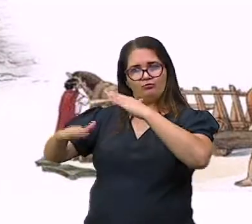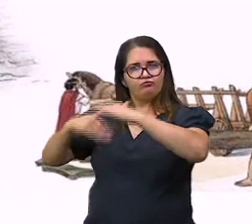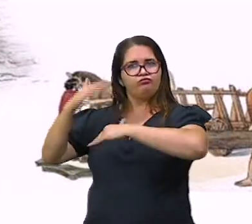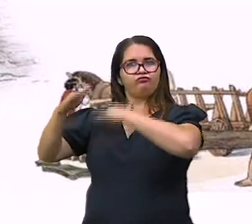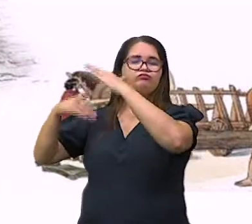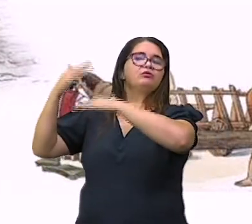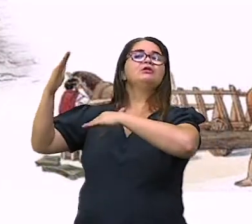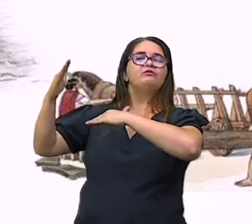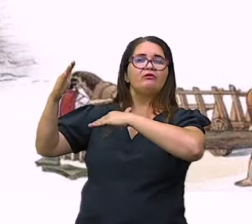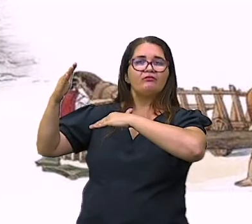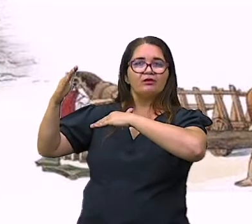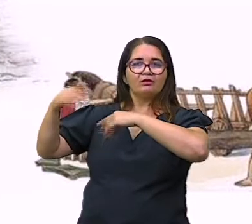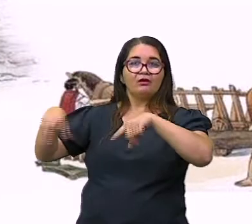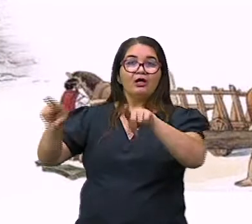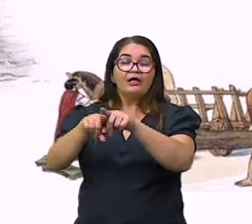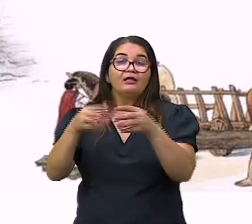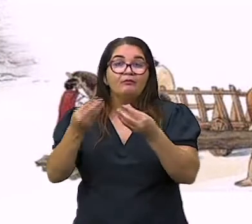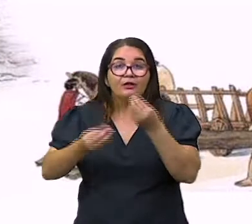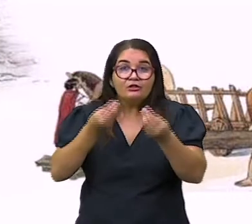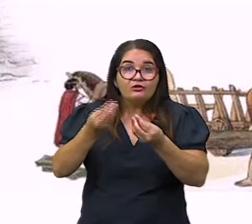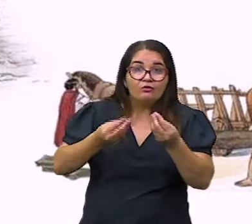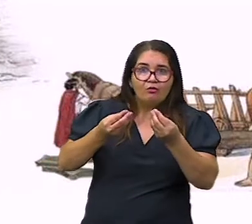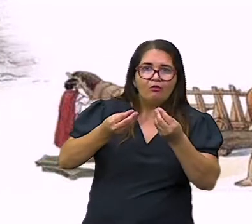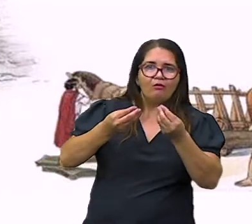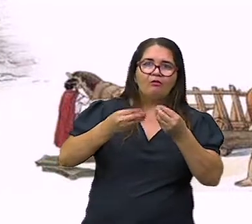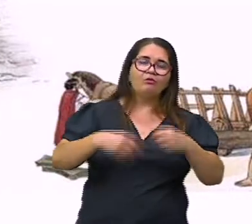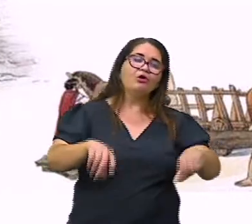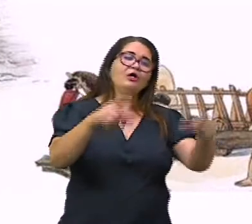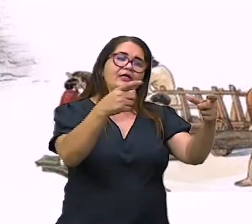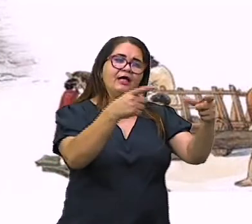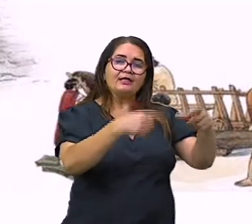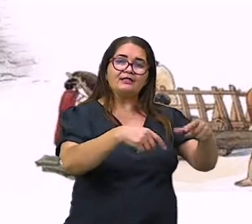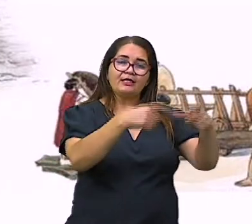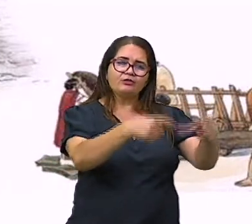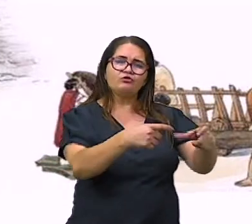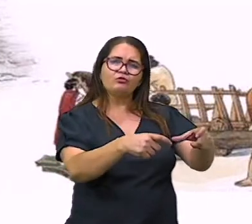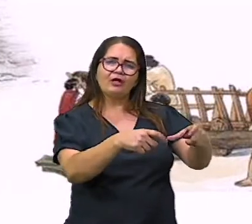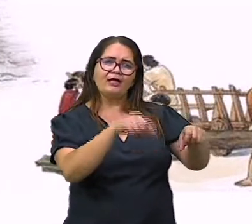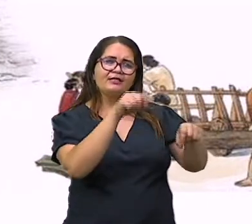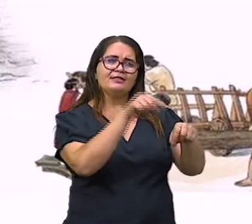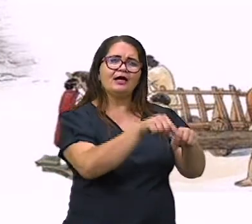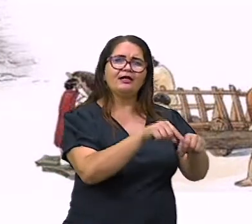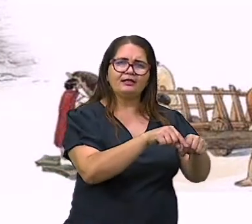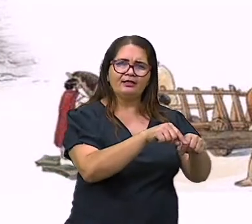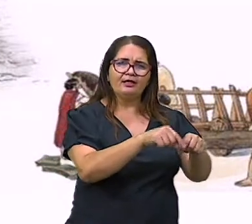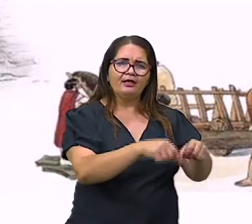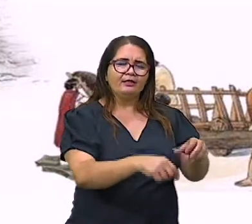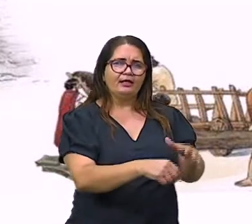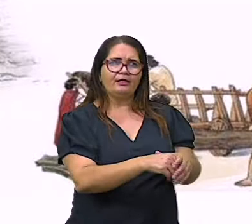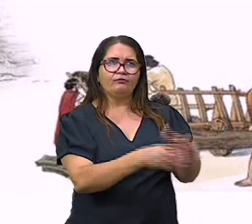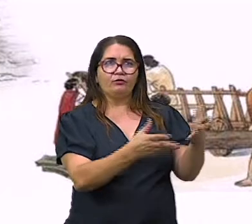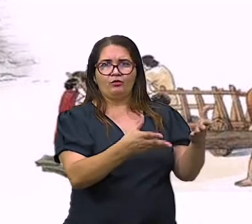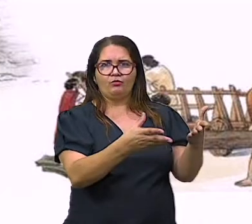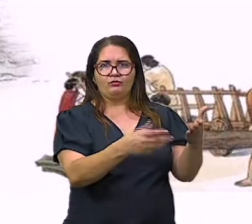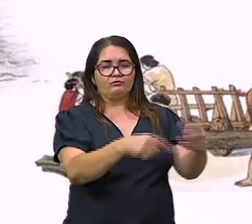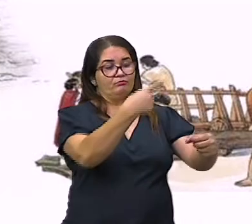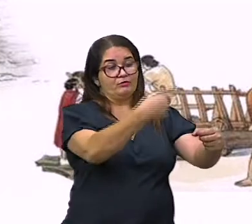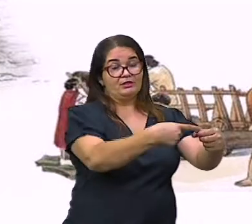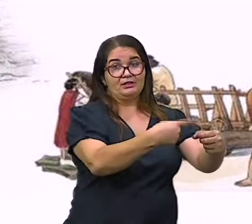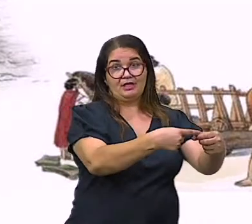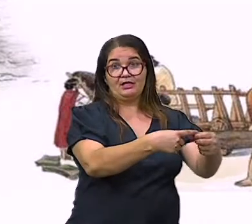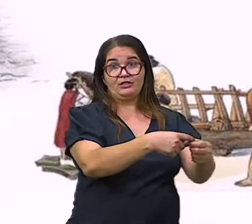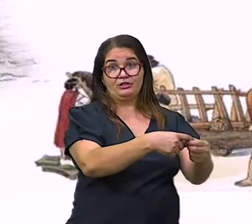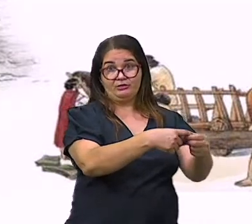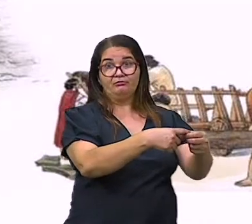mesmo, pois se organizavam em cidades-estado, baseavam-se em um grande palácio que abrigava um